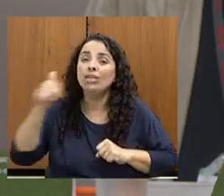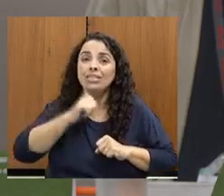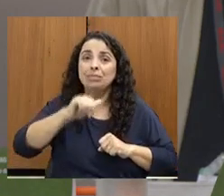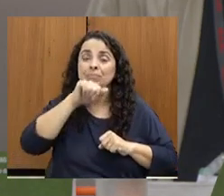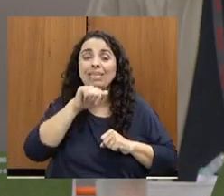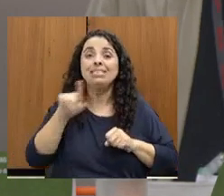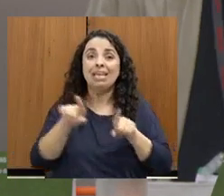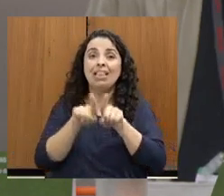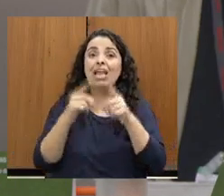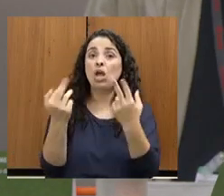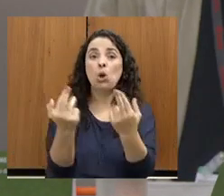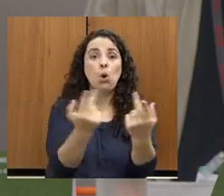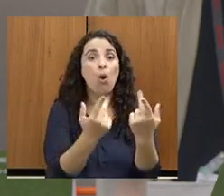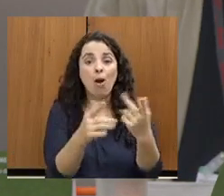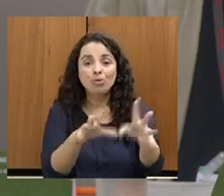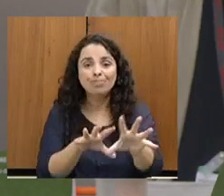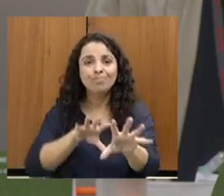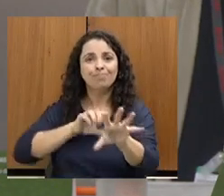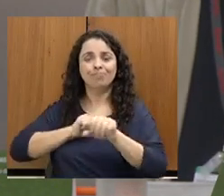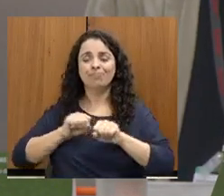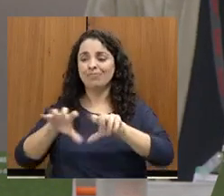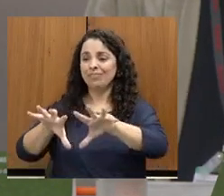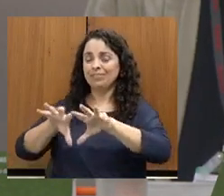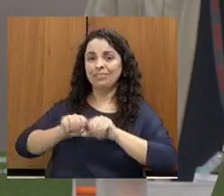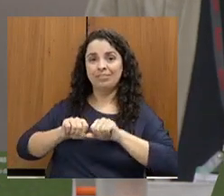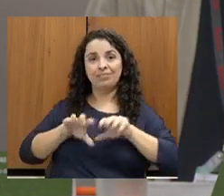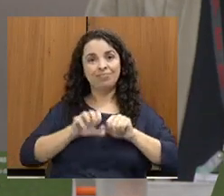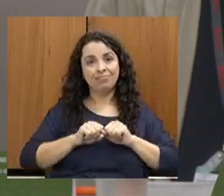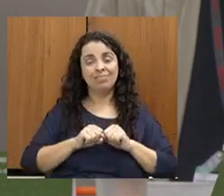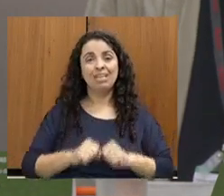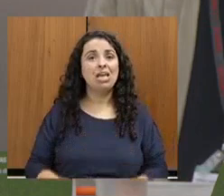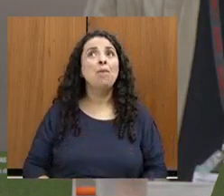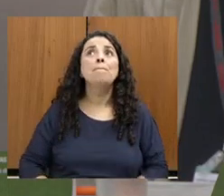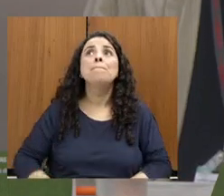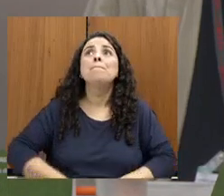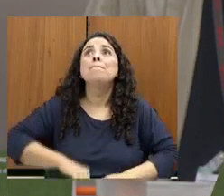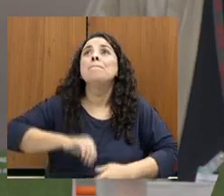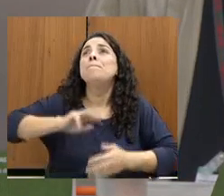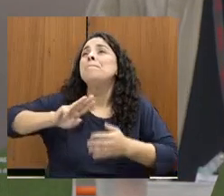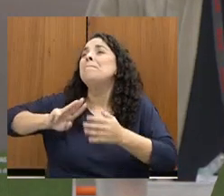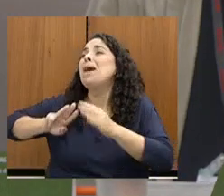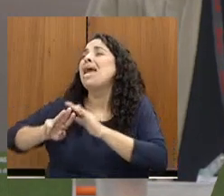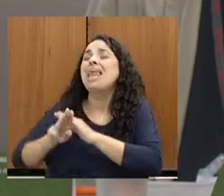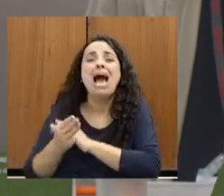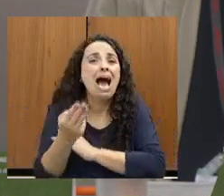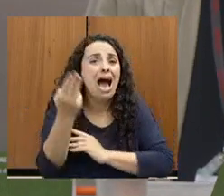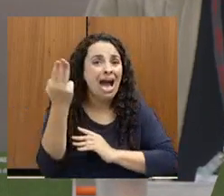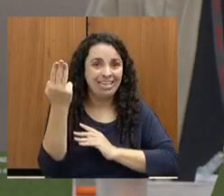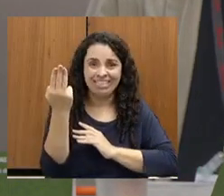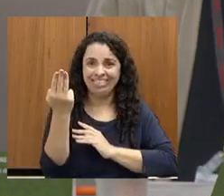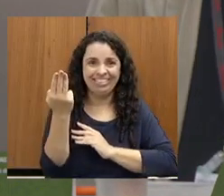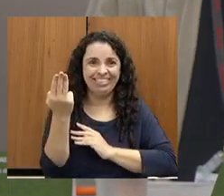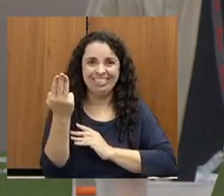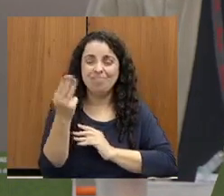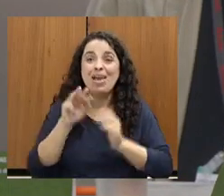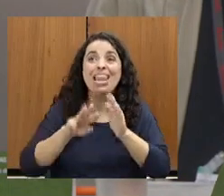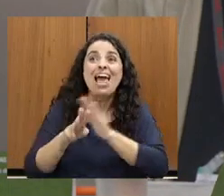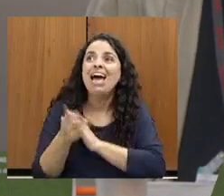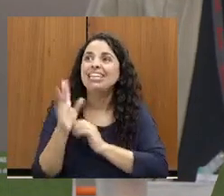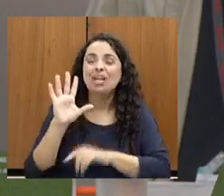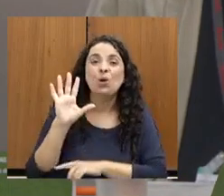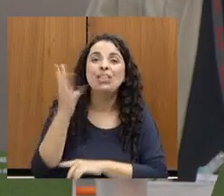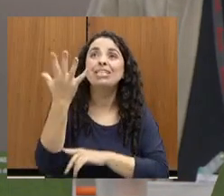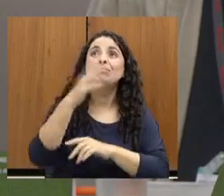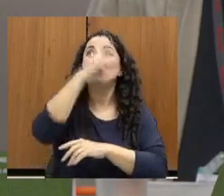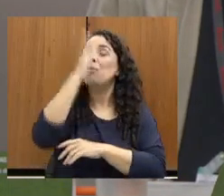Eu recebi milhares de relatos do Brasil inteiro, lógico que a maioria de Belo Horizonte, de situações muito graves, deputado, eu